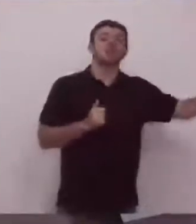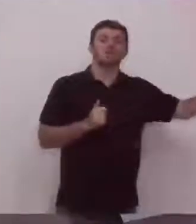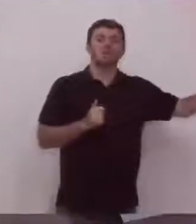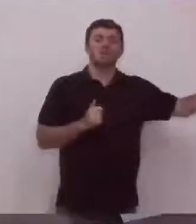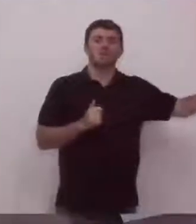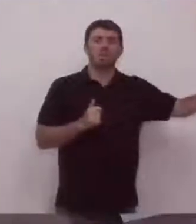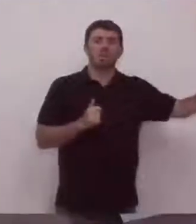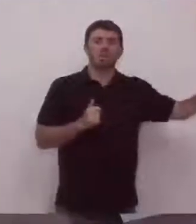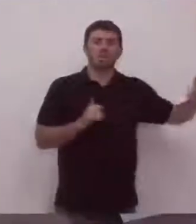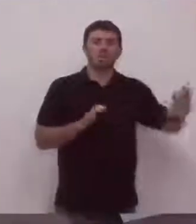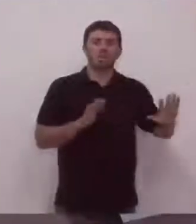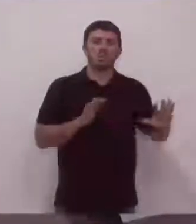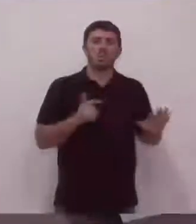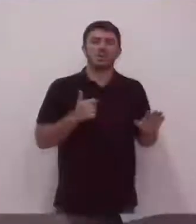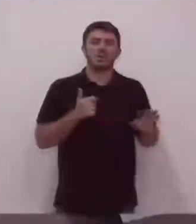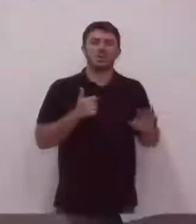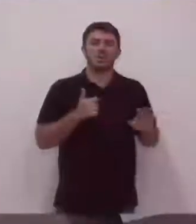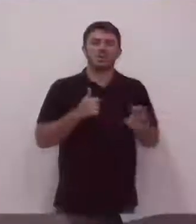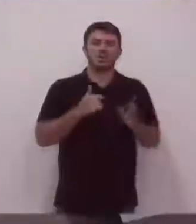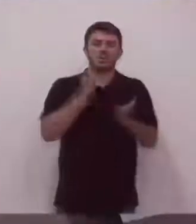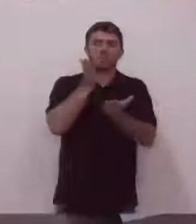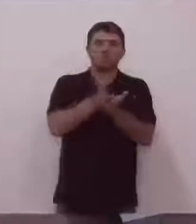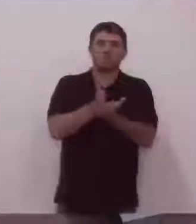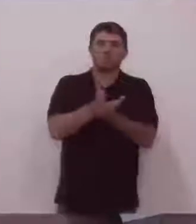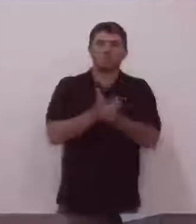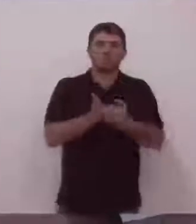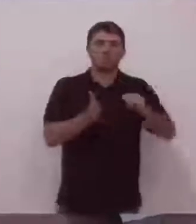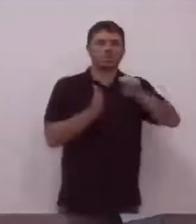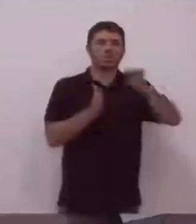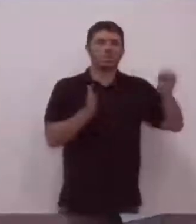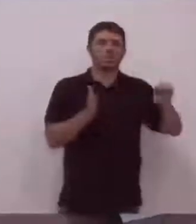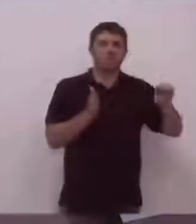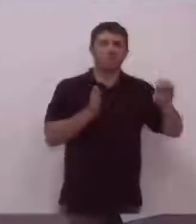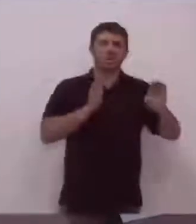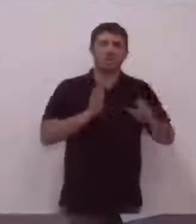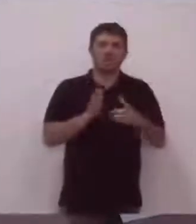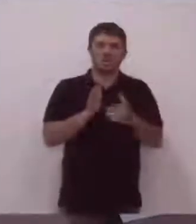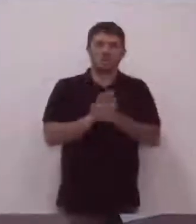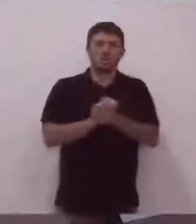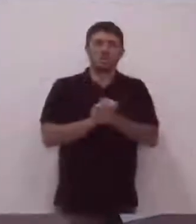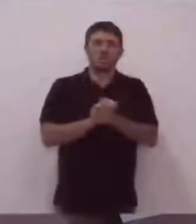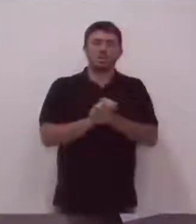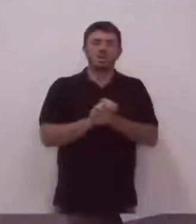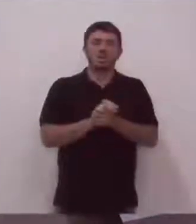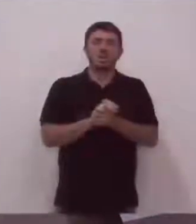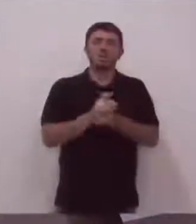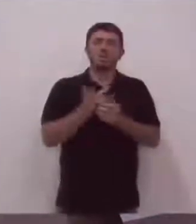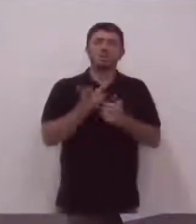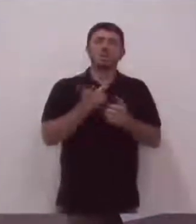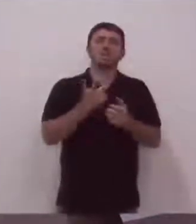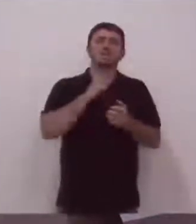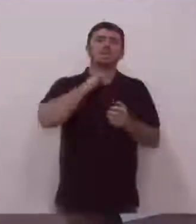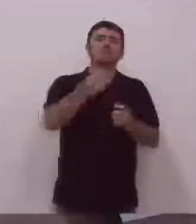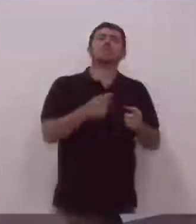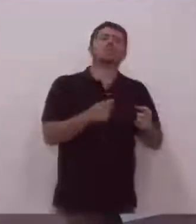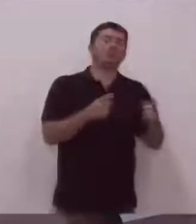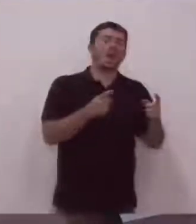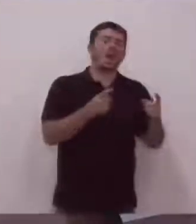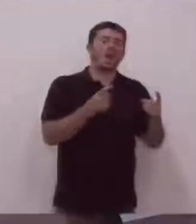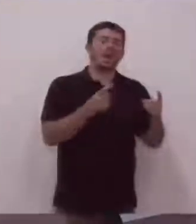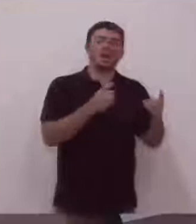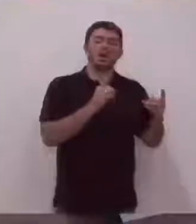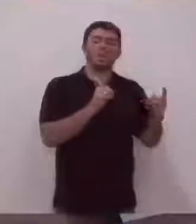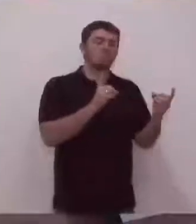conseguiria conversar nem debater, né? Se fosse o cara extremista de esquerda, não teria nem essa conversa.